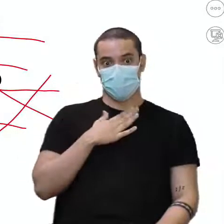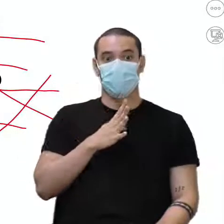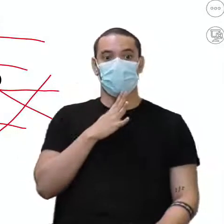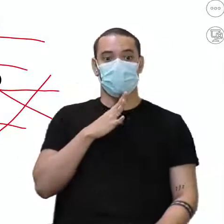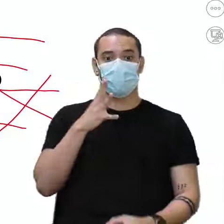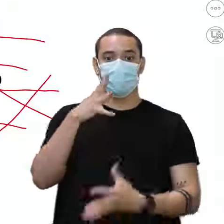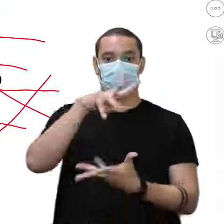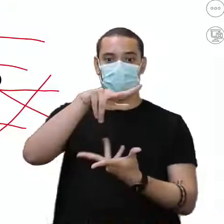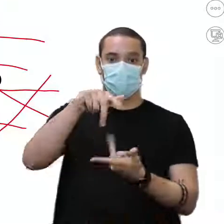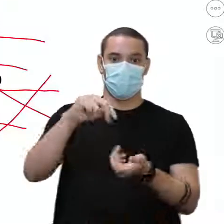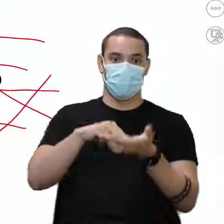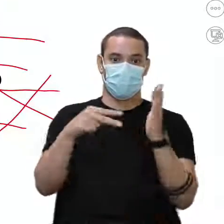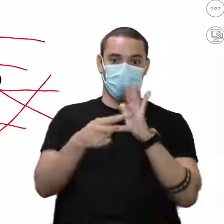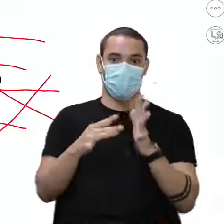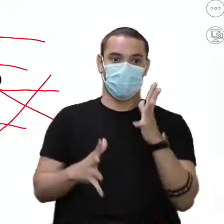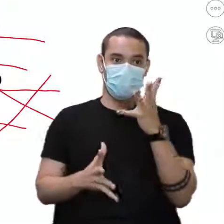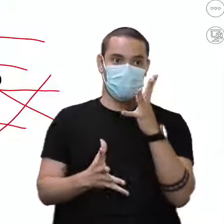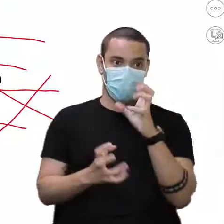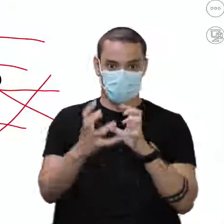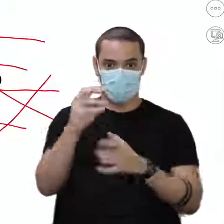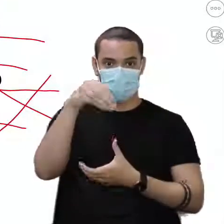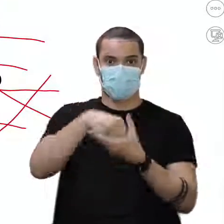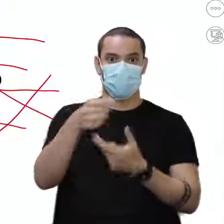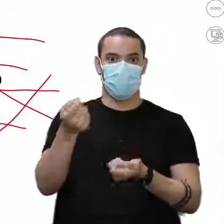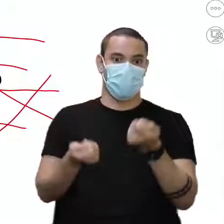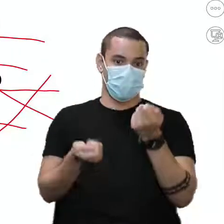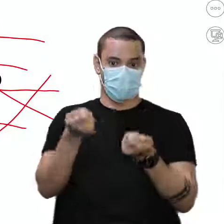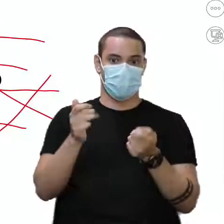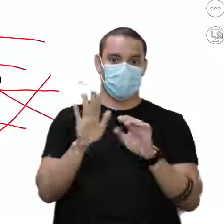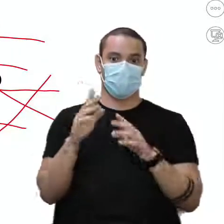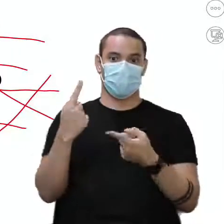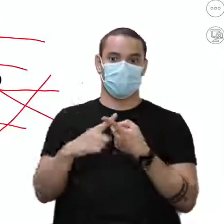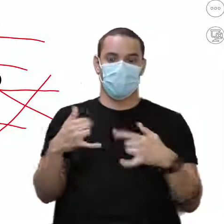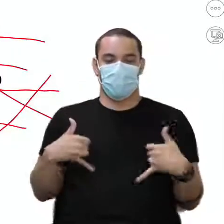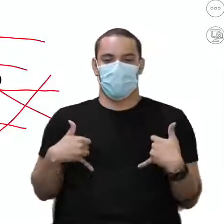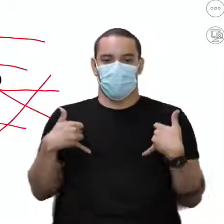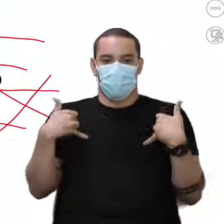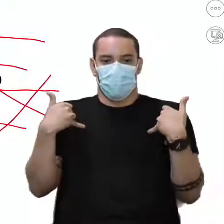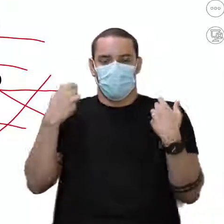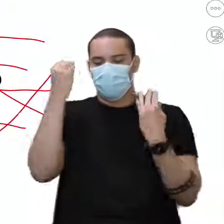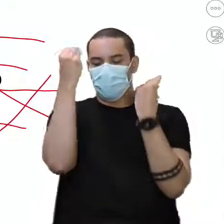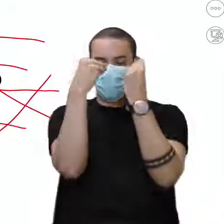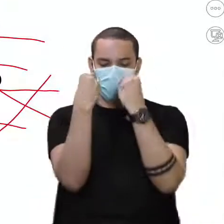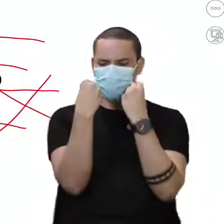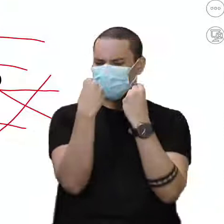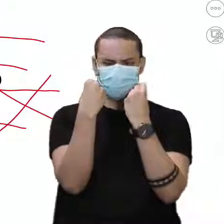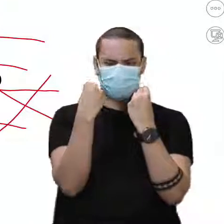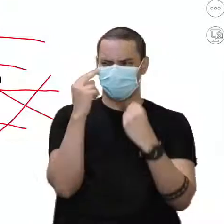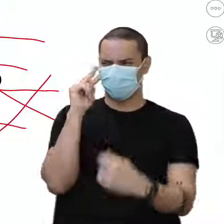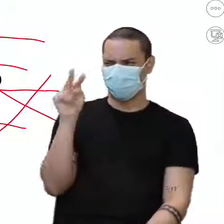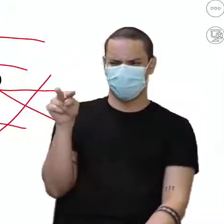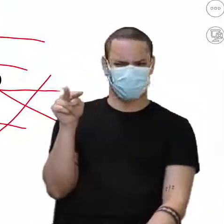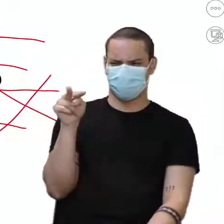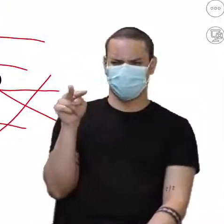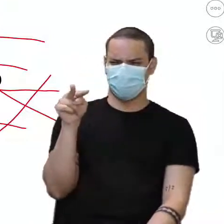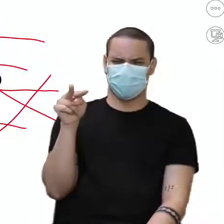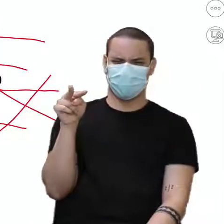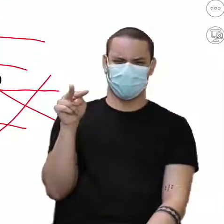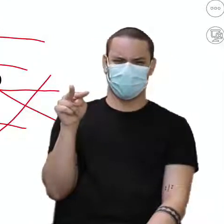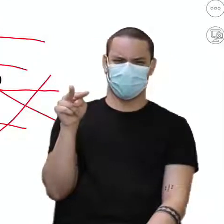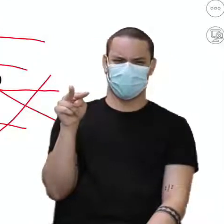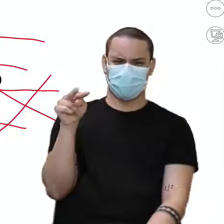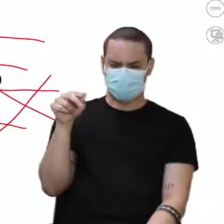conhecimento de mundo que se trata da briga feminina com a balança vaidade. Porque olha só as imagens, ela olha para a balança, ela fica incrédula do que ela